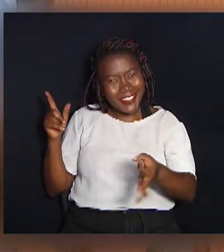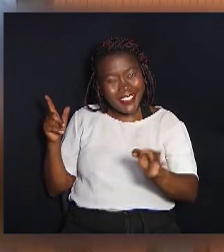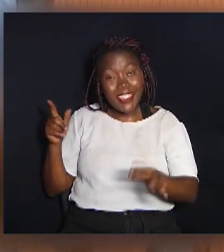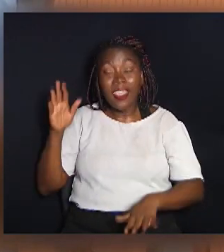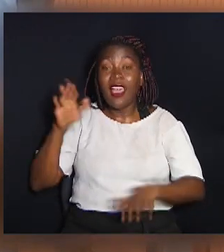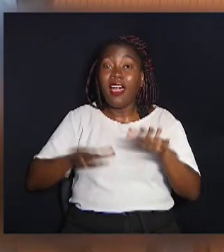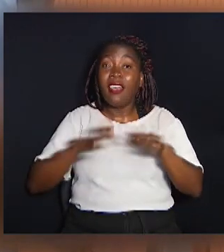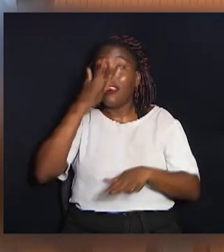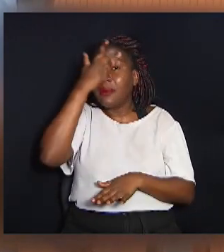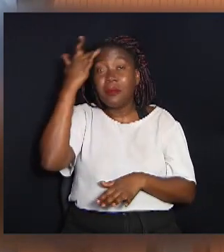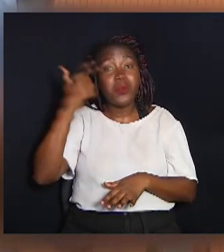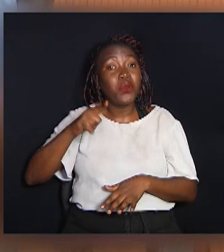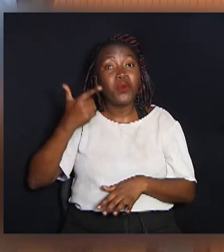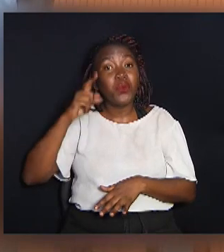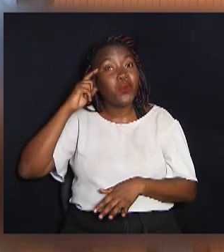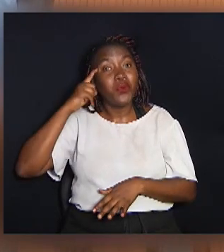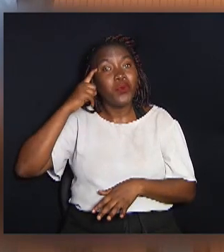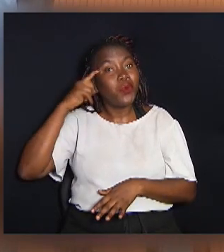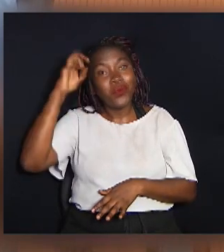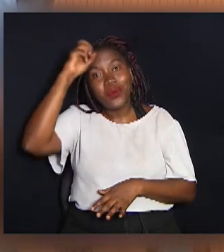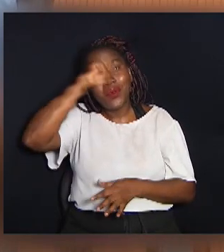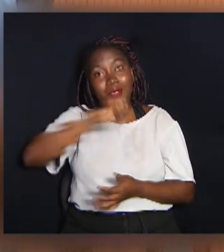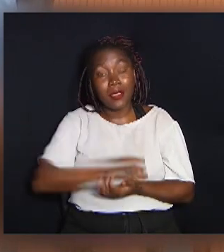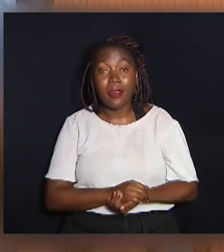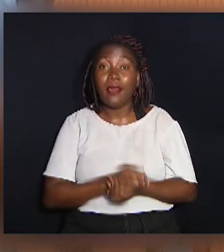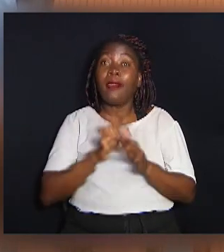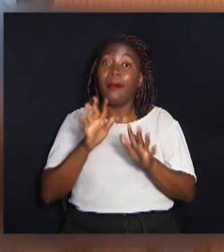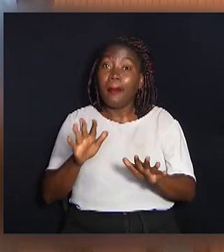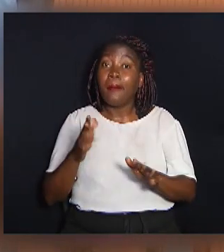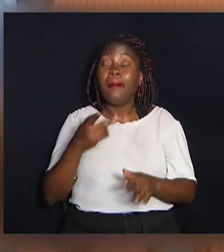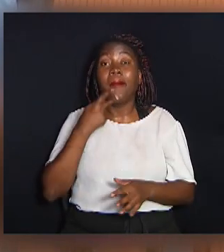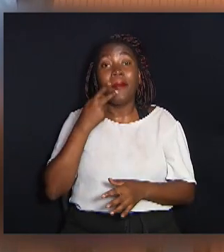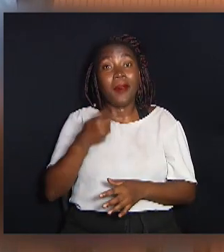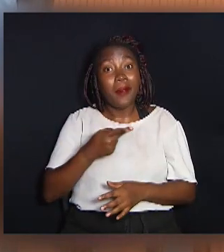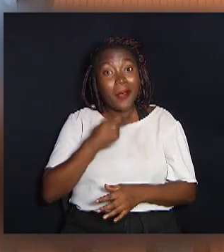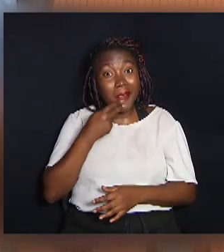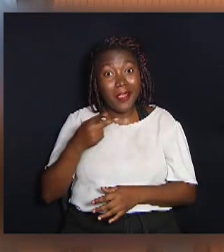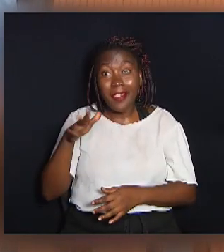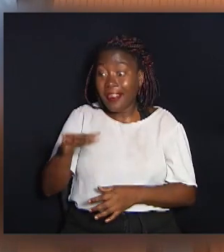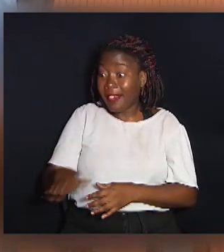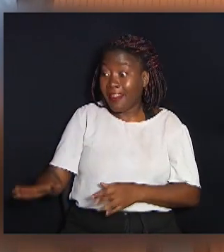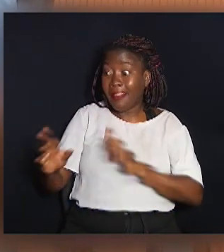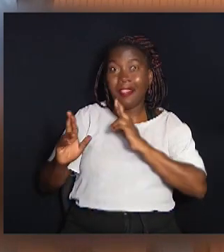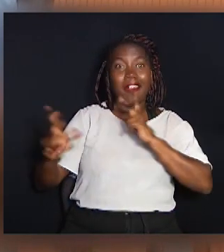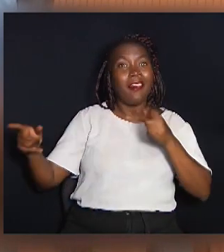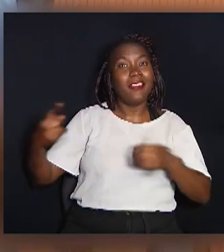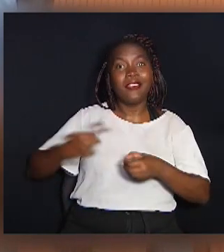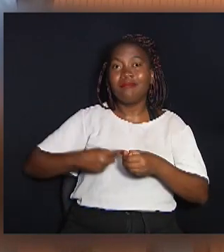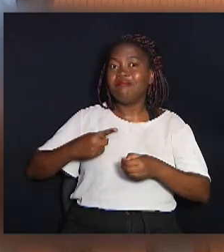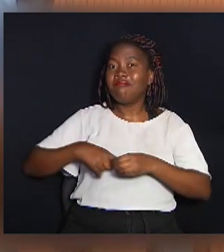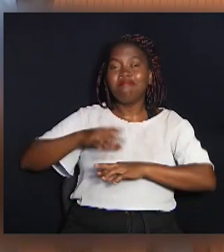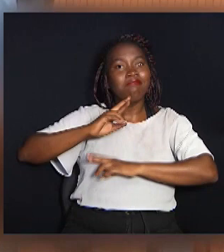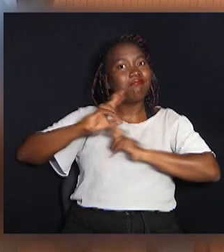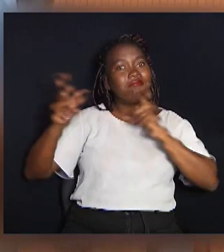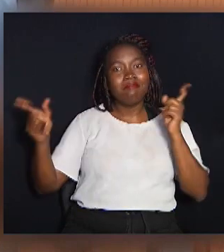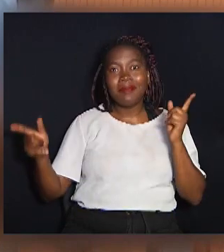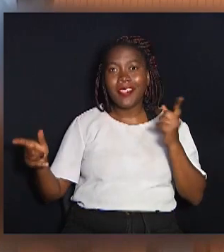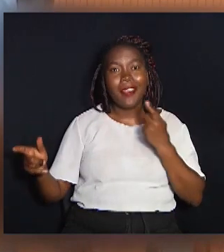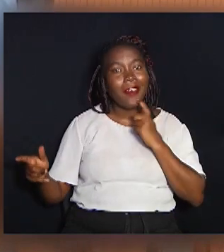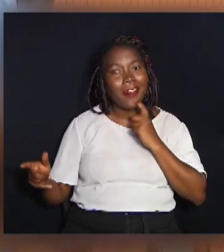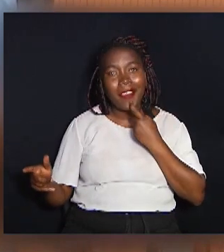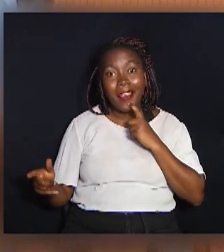pessoas que não têm esse conhecimento, mas eu digo que da Anhanguera para lá, né, é uma outra cidade de Campinas, é uma outra Campinas. E é